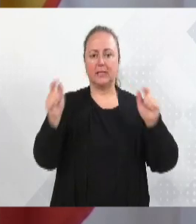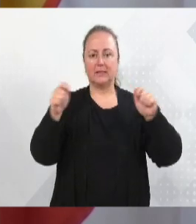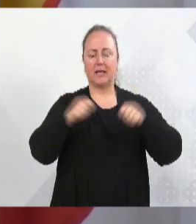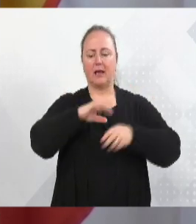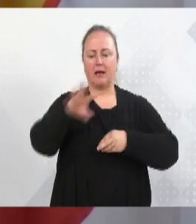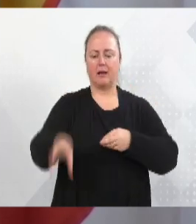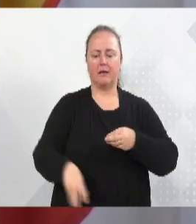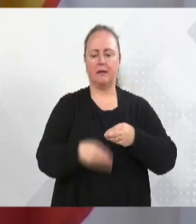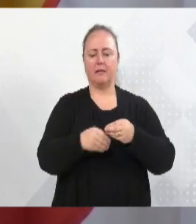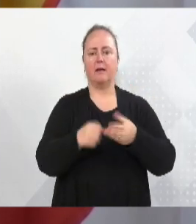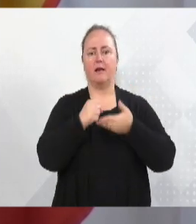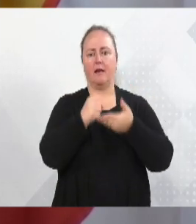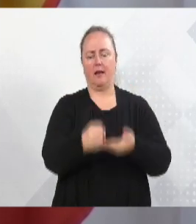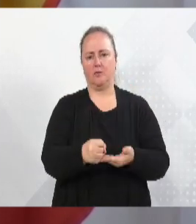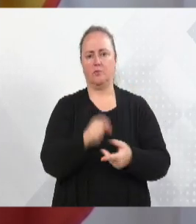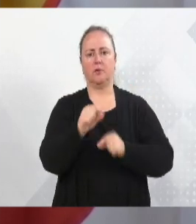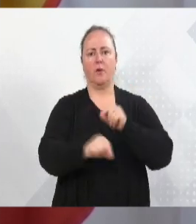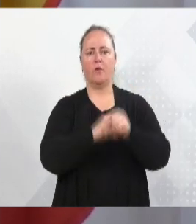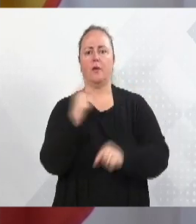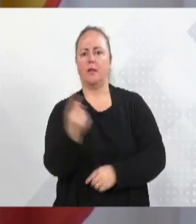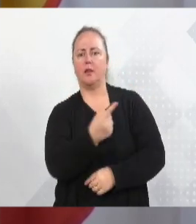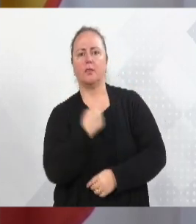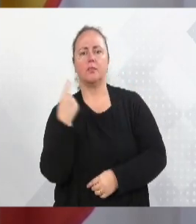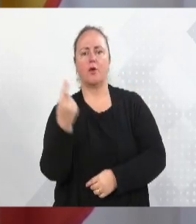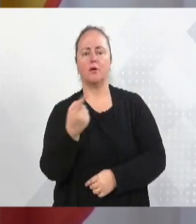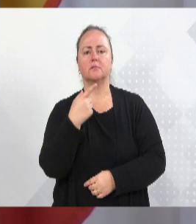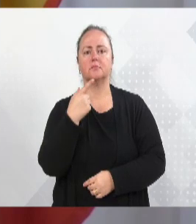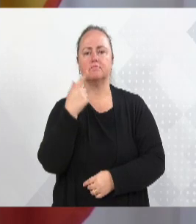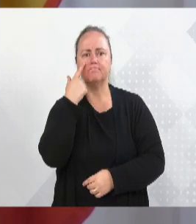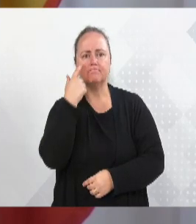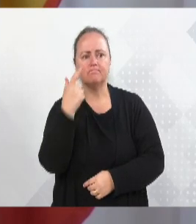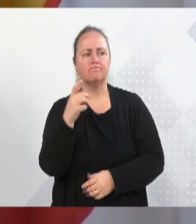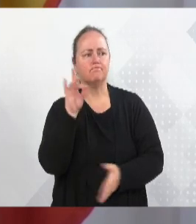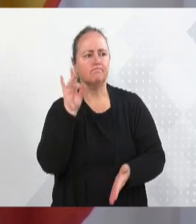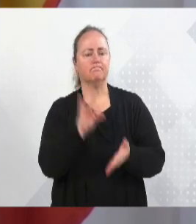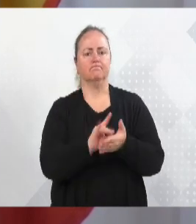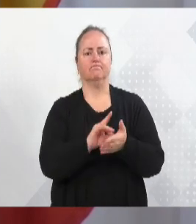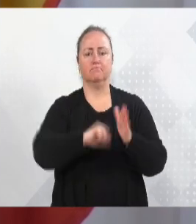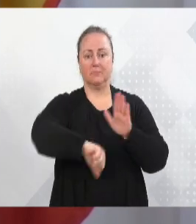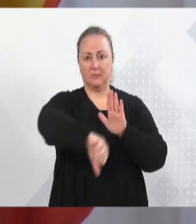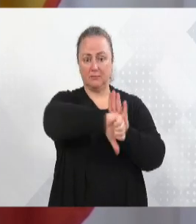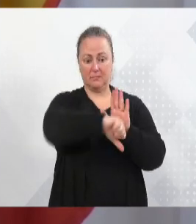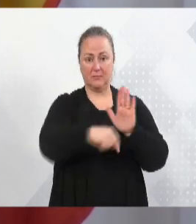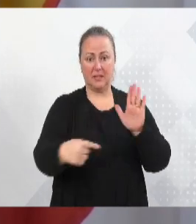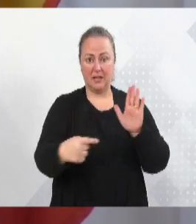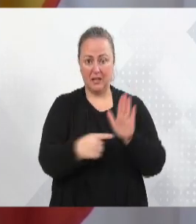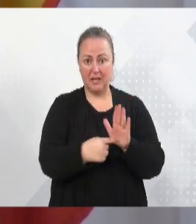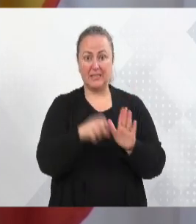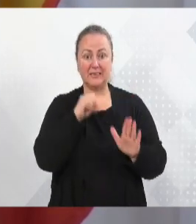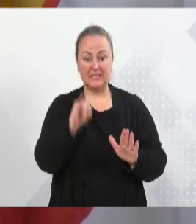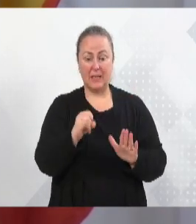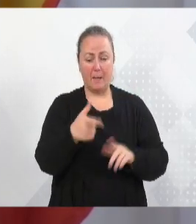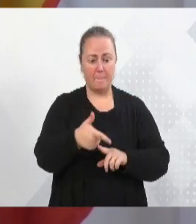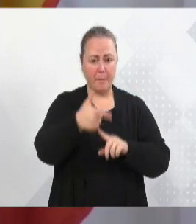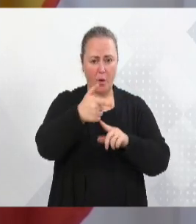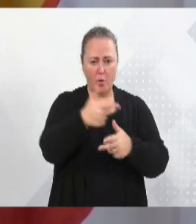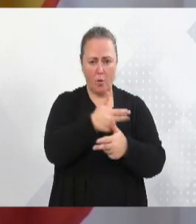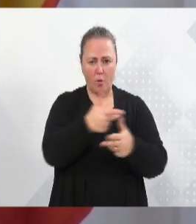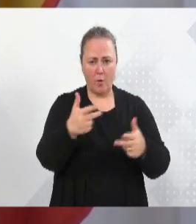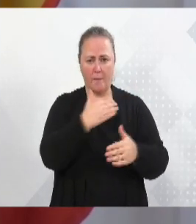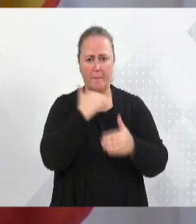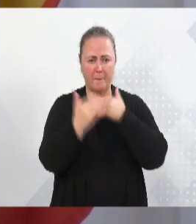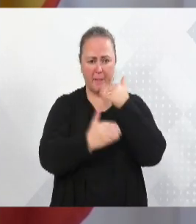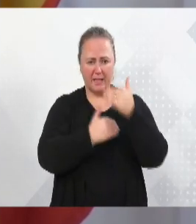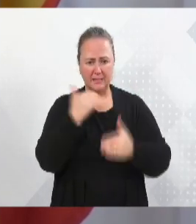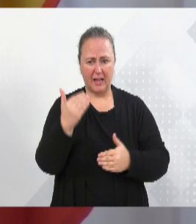contribuir para aquilo que a gente almeja, tornar crime hediondo, fazer com que isso fique registrado e que o